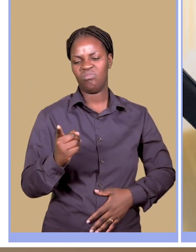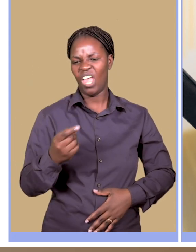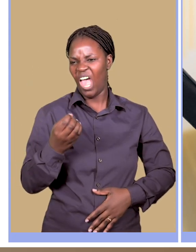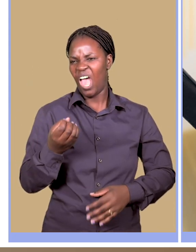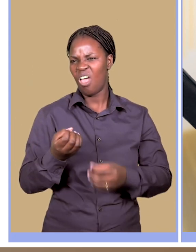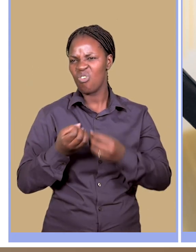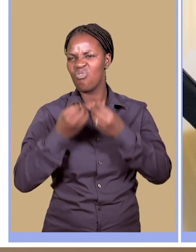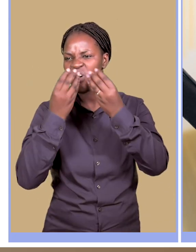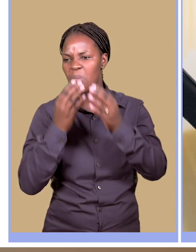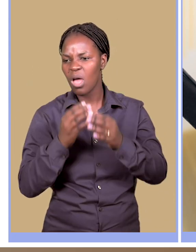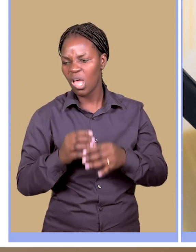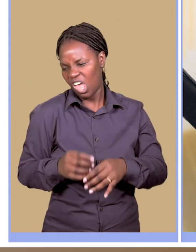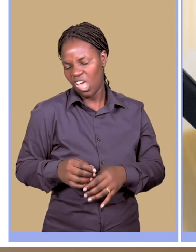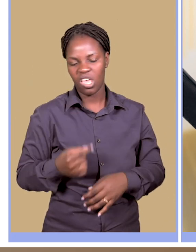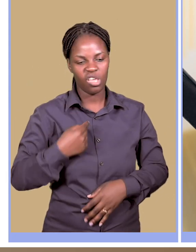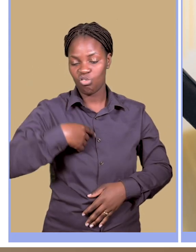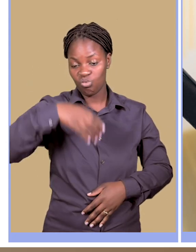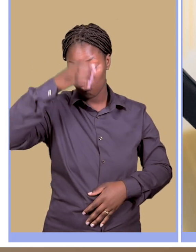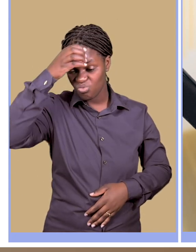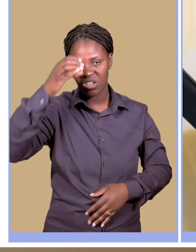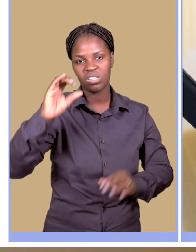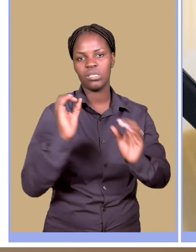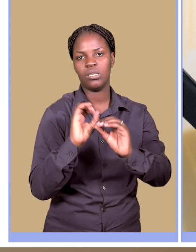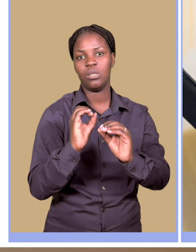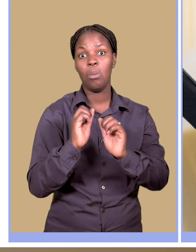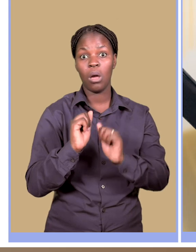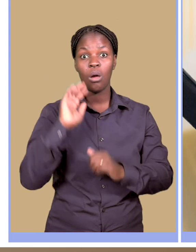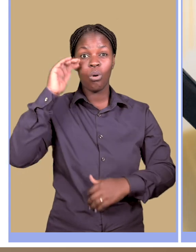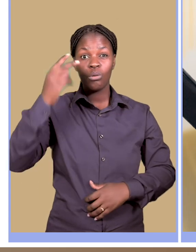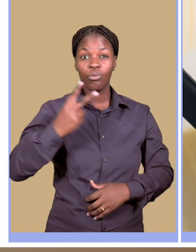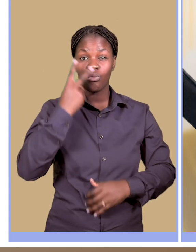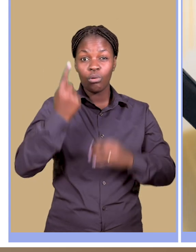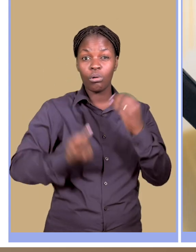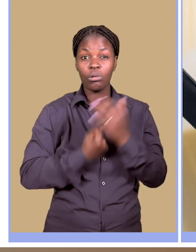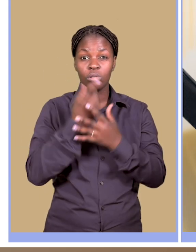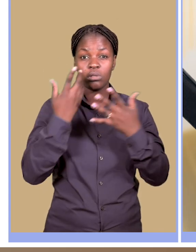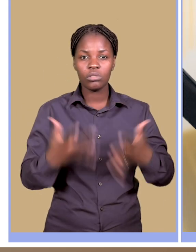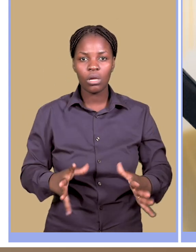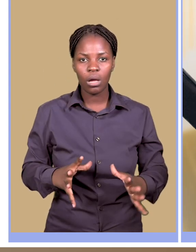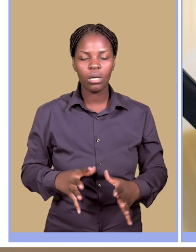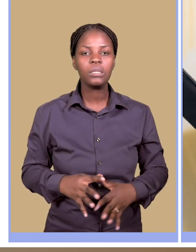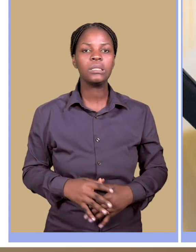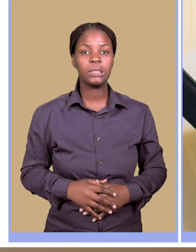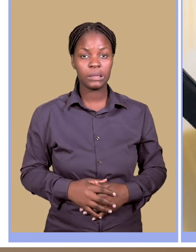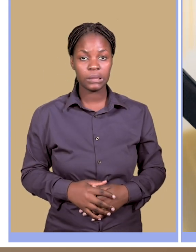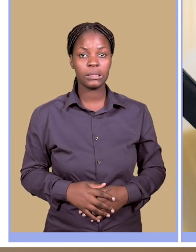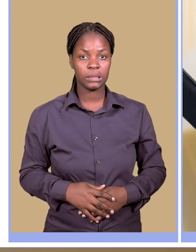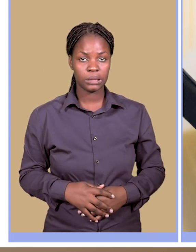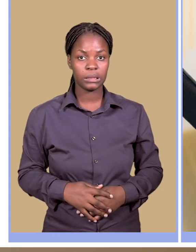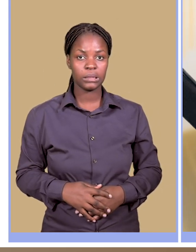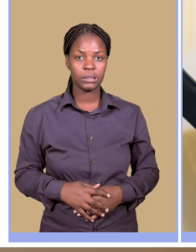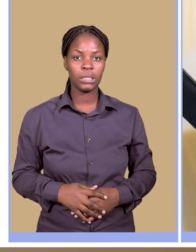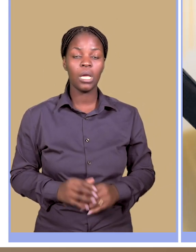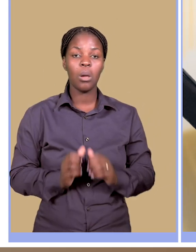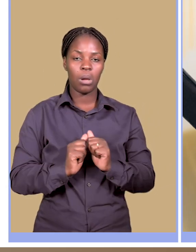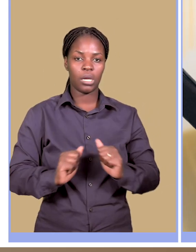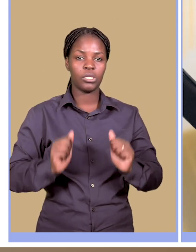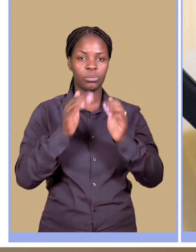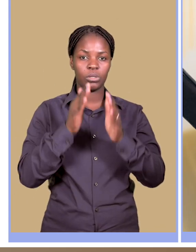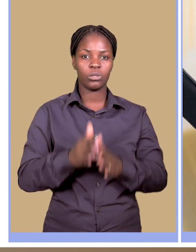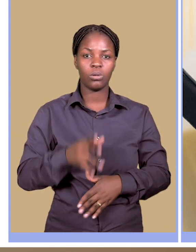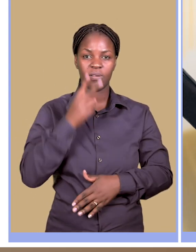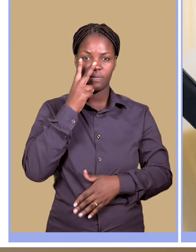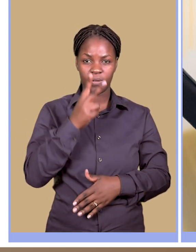aqui. Só acreditaram vendo. Então, aquele que tratou esta informação com seriedade, não